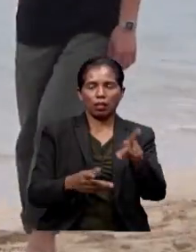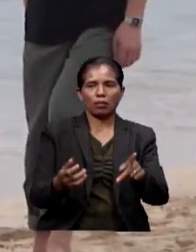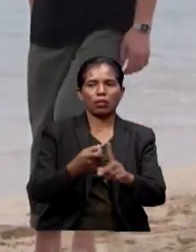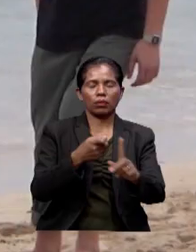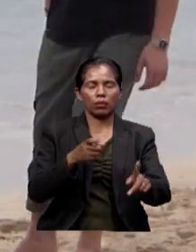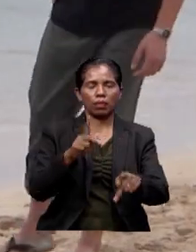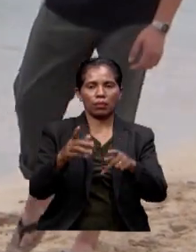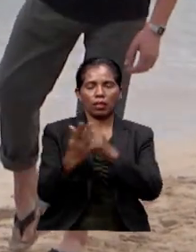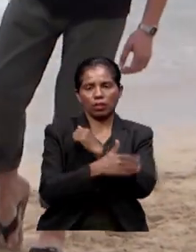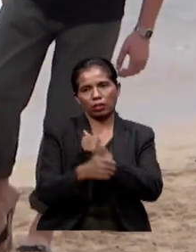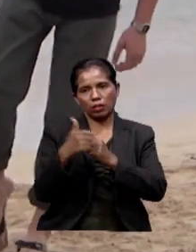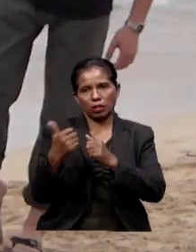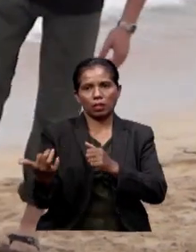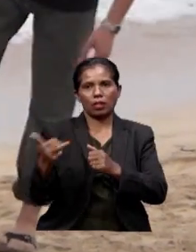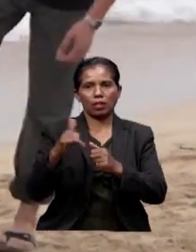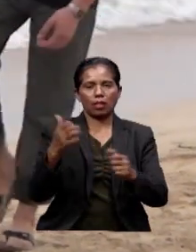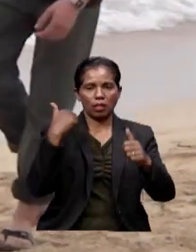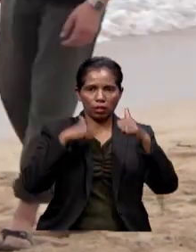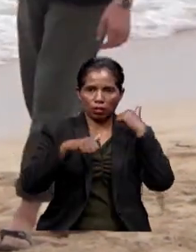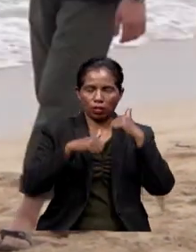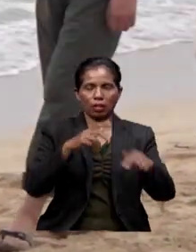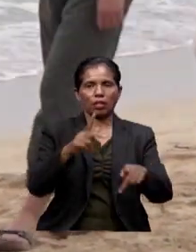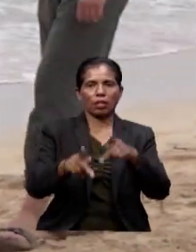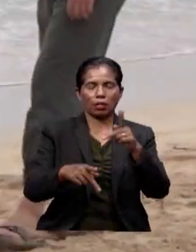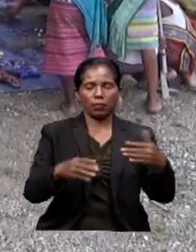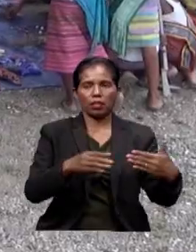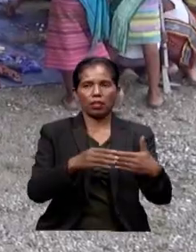eme estrangeiro sira no i ha atividade ne komunidade